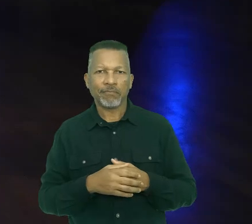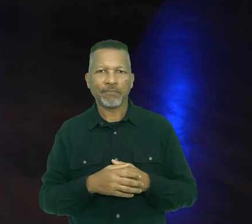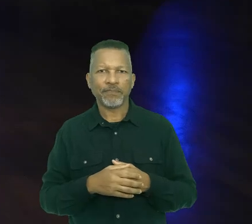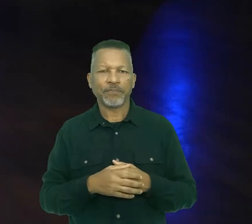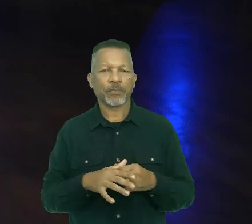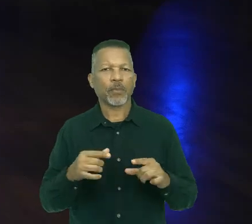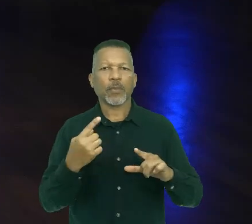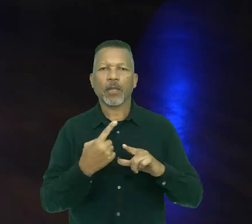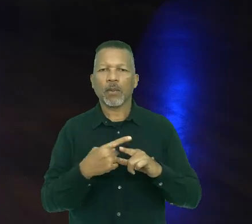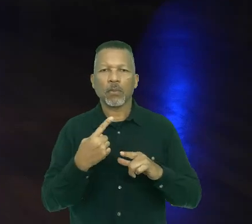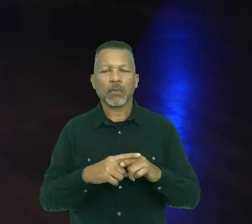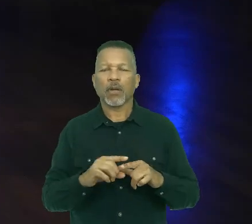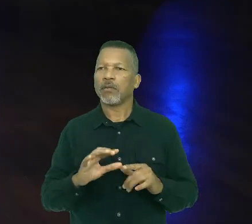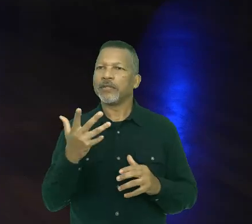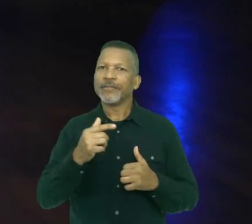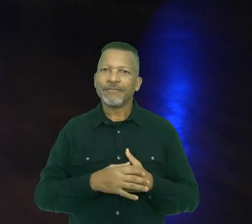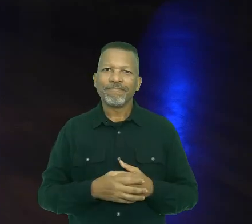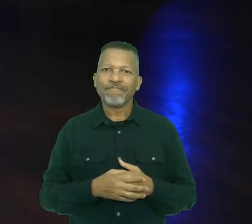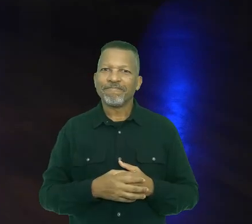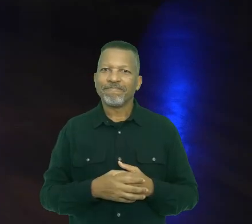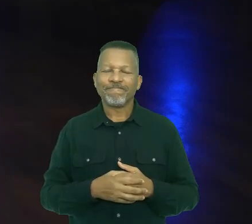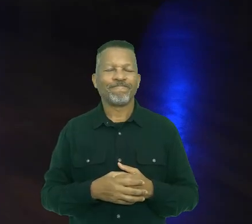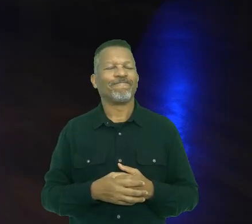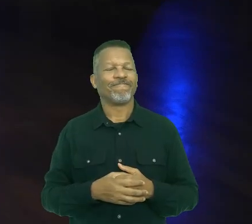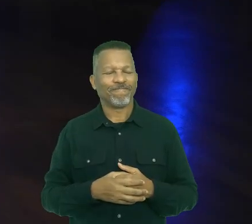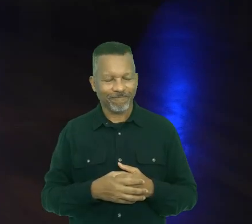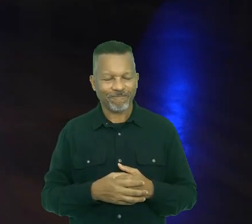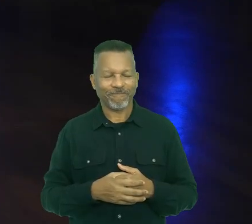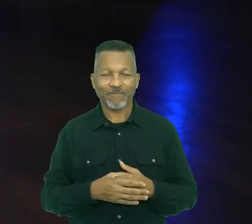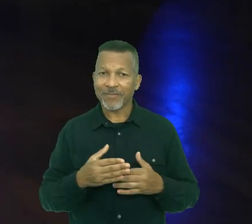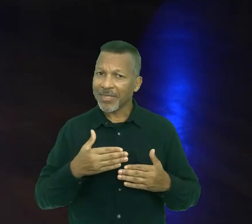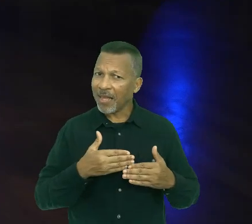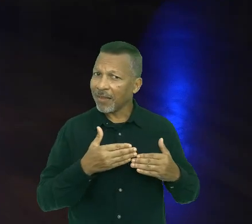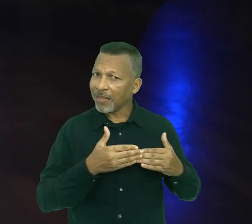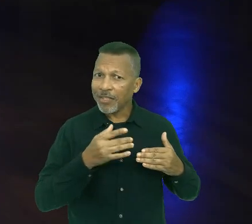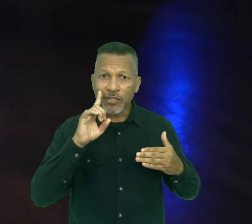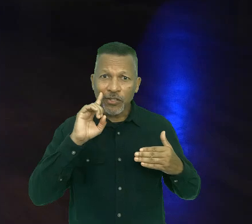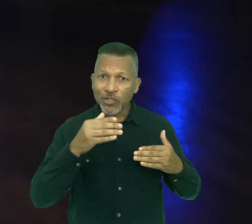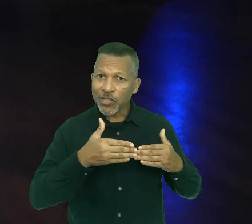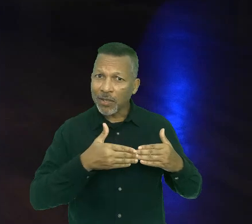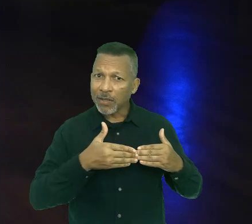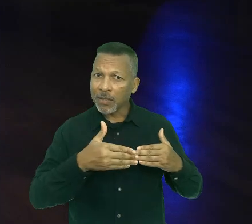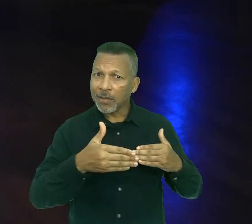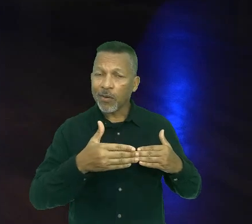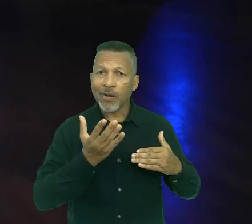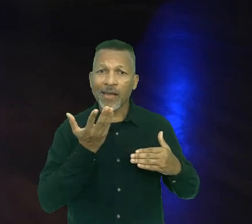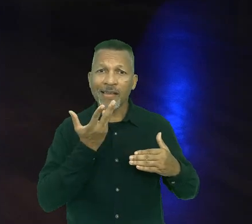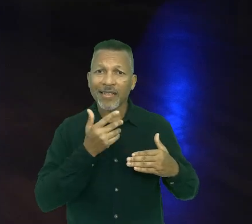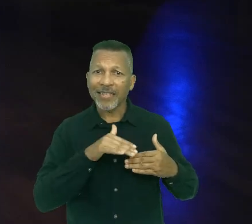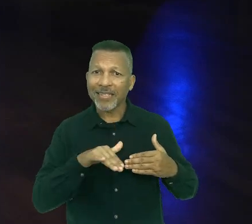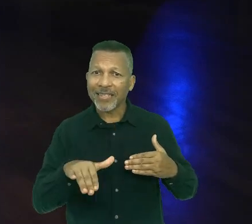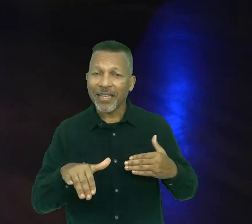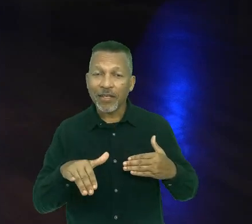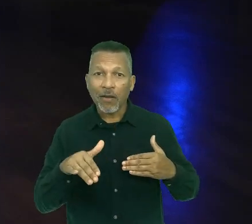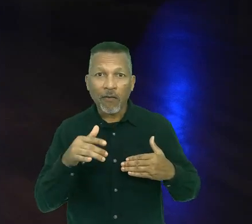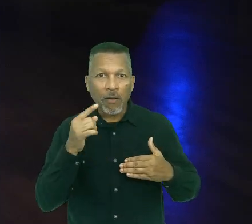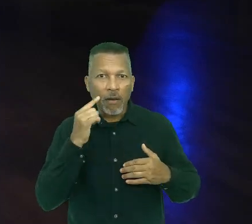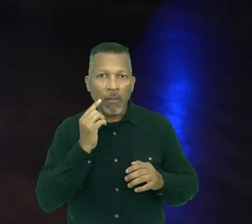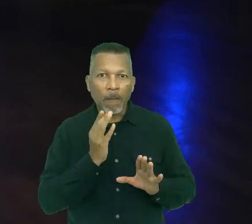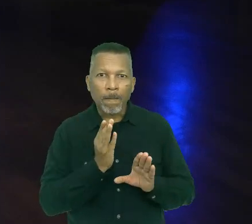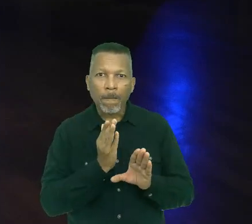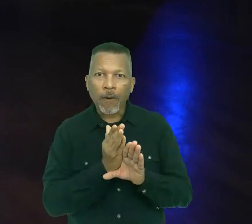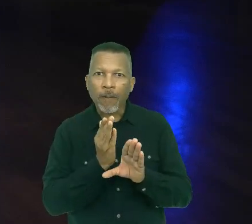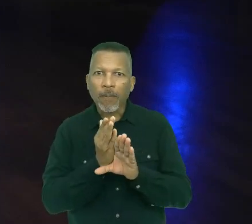Por que aconteceu isso? A partir daí, eu muito pequeno, já fui descobrindo tudo, já